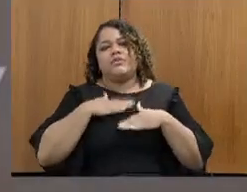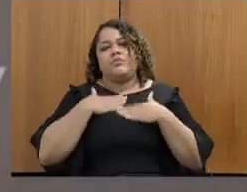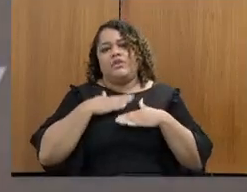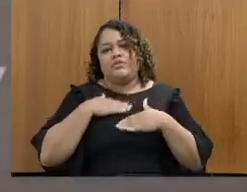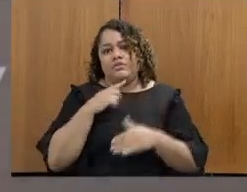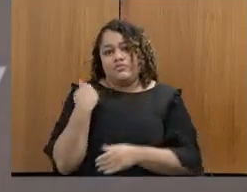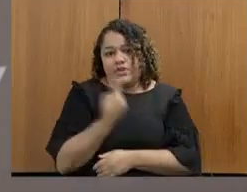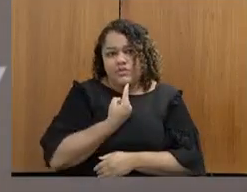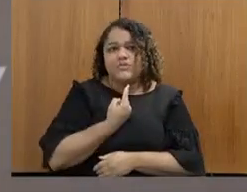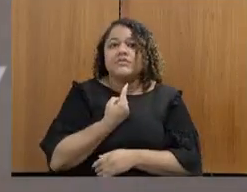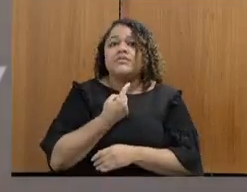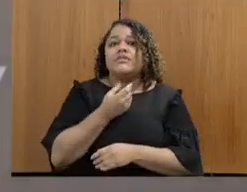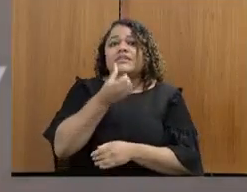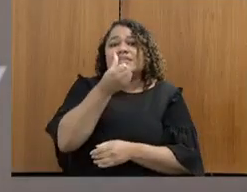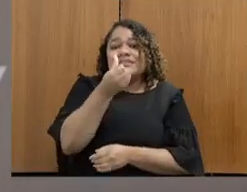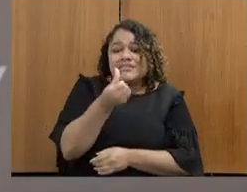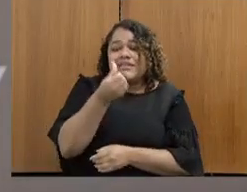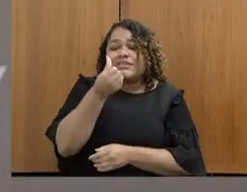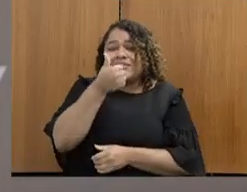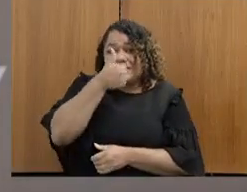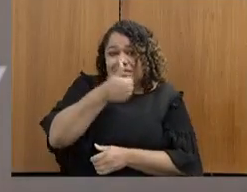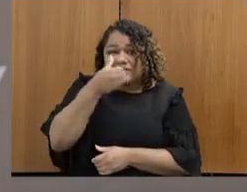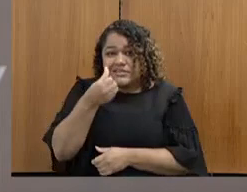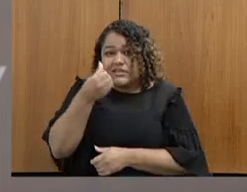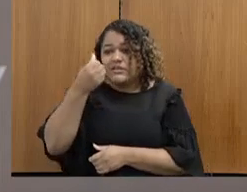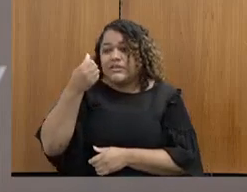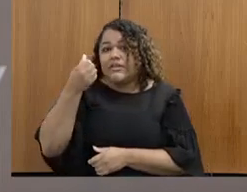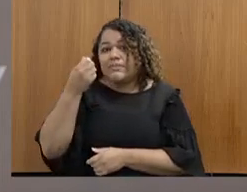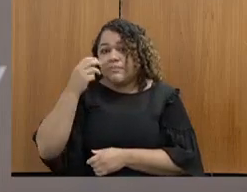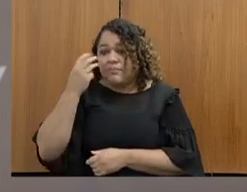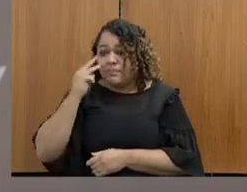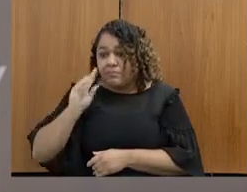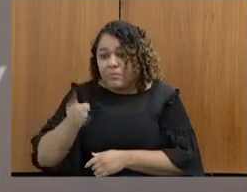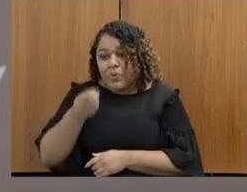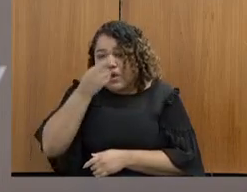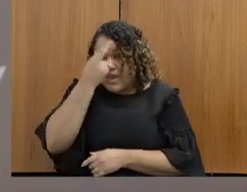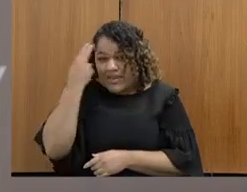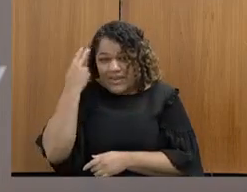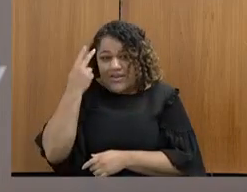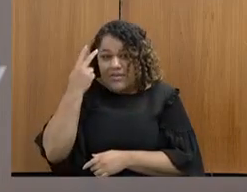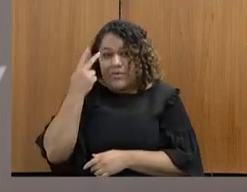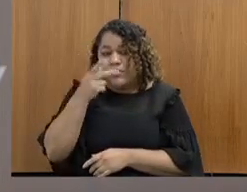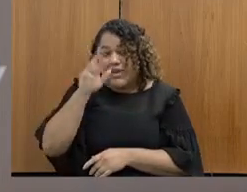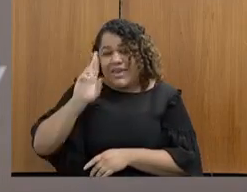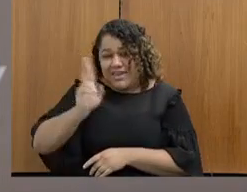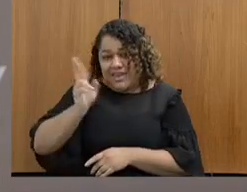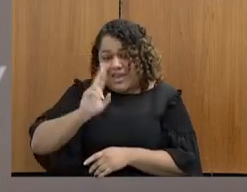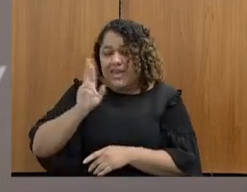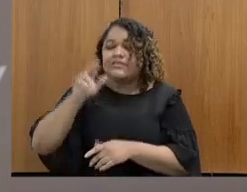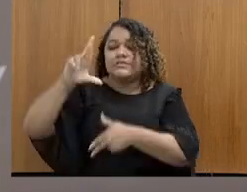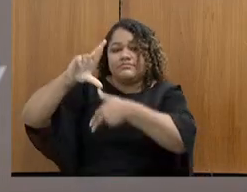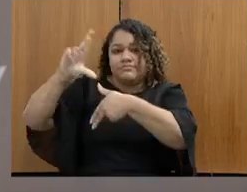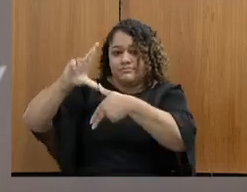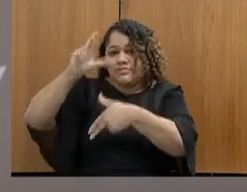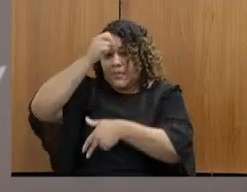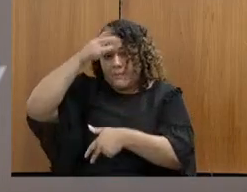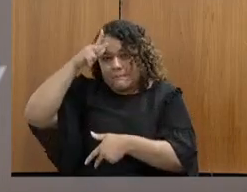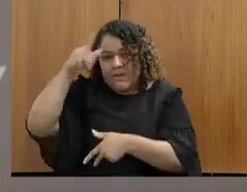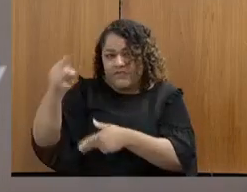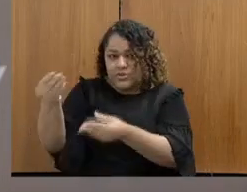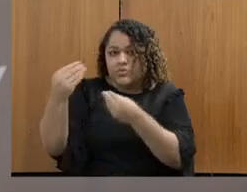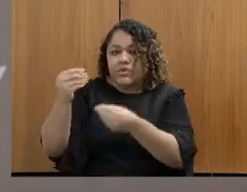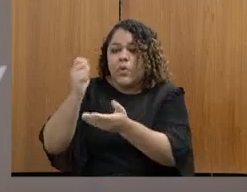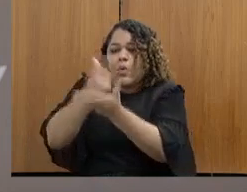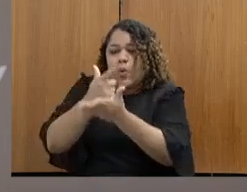captação de 160 mil reais junto à Prefeitura Municipal de Ribeirão das Neves que já está em fase de execução aquisição de imobiliários de